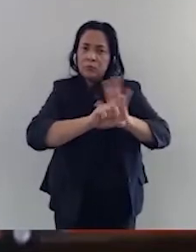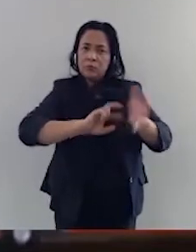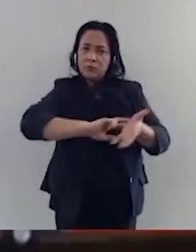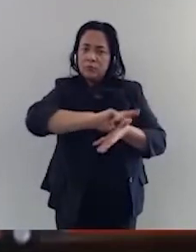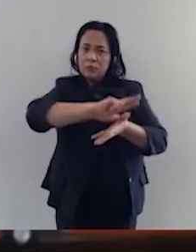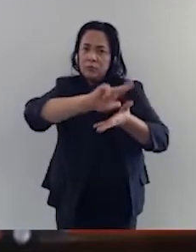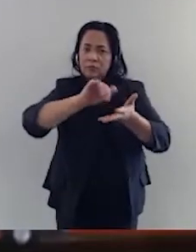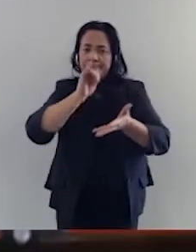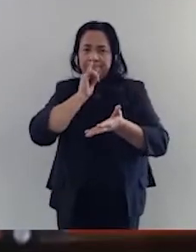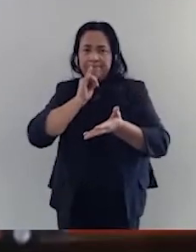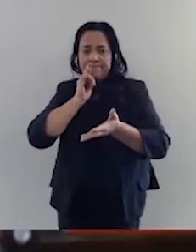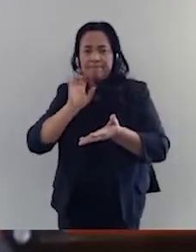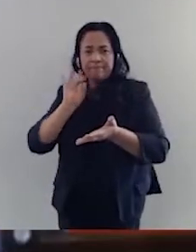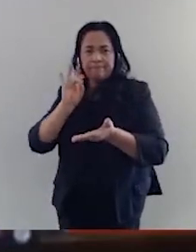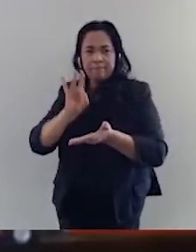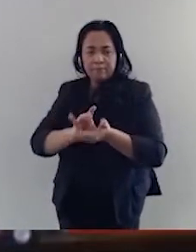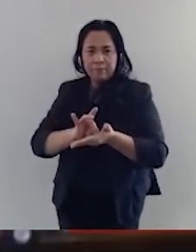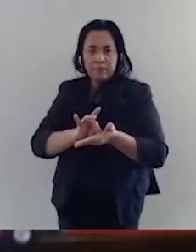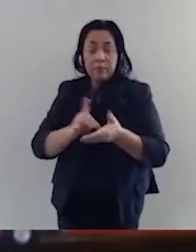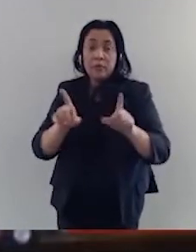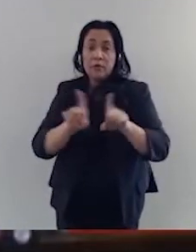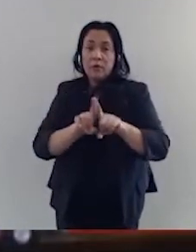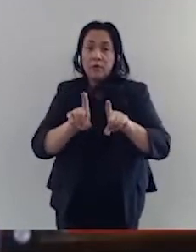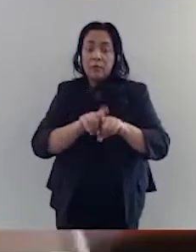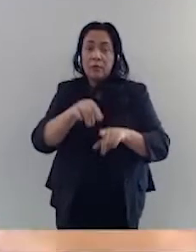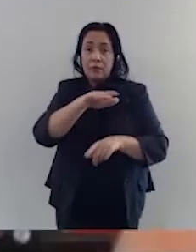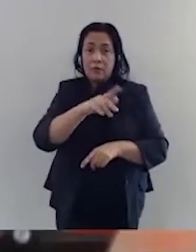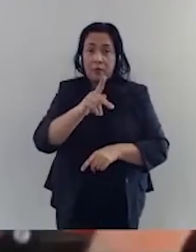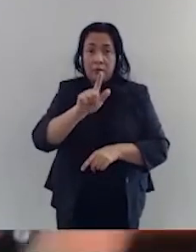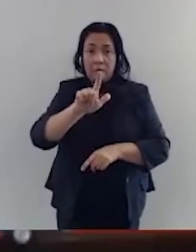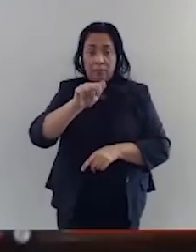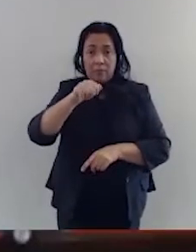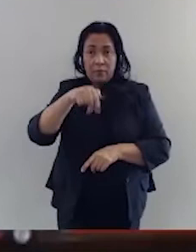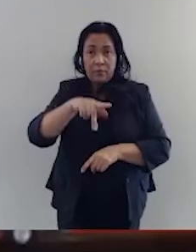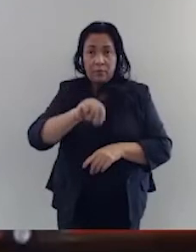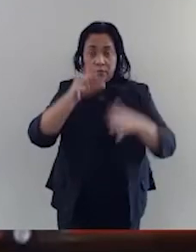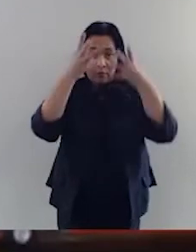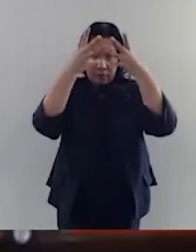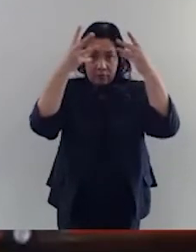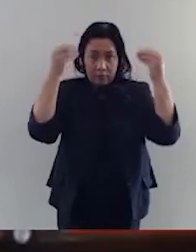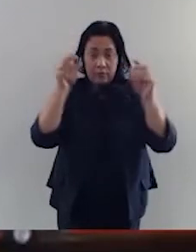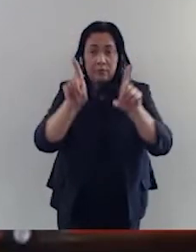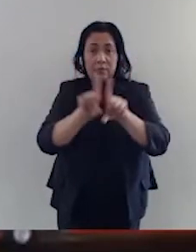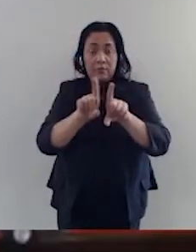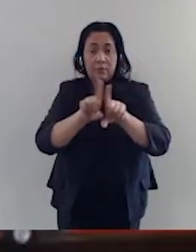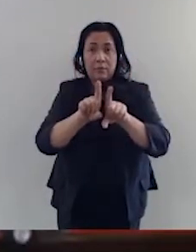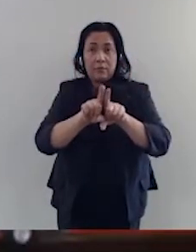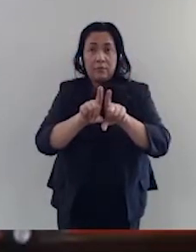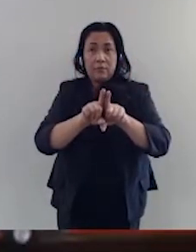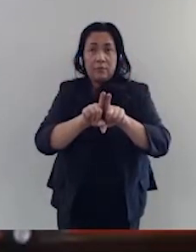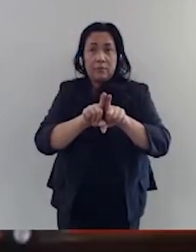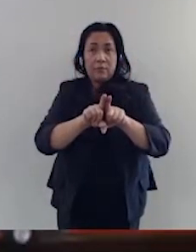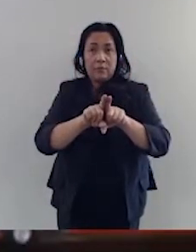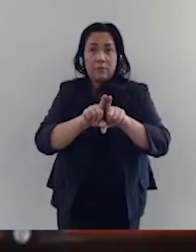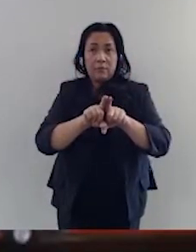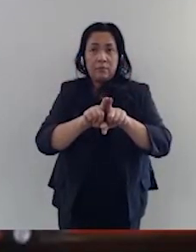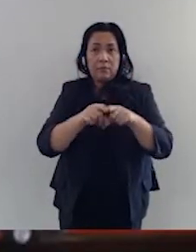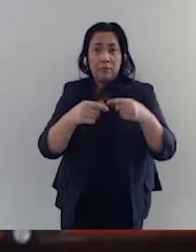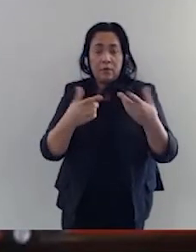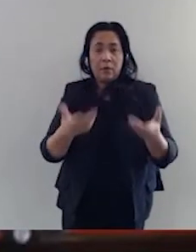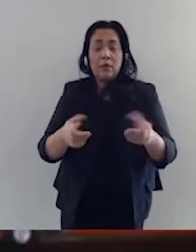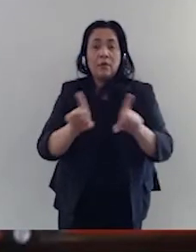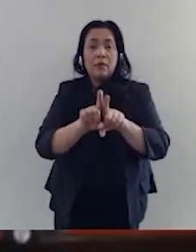com eficácia inter partes. No plano do controle abstrato, nós temos a ação direta de